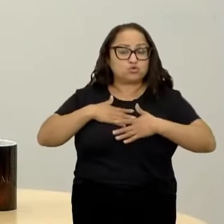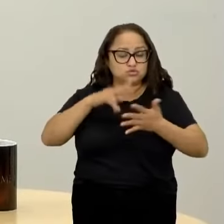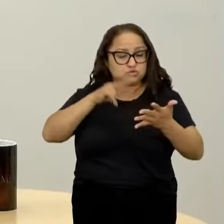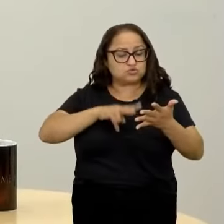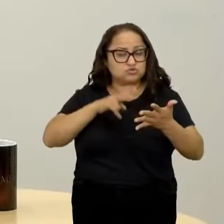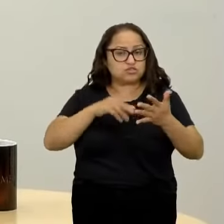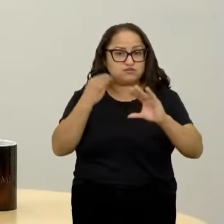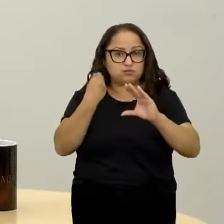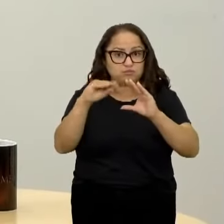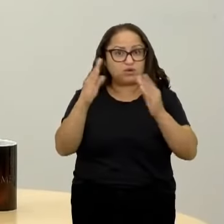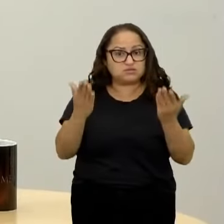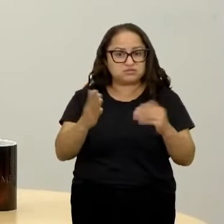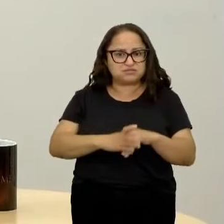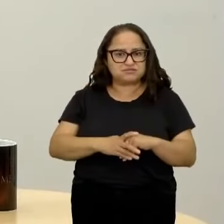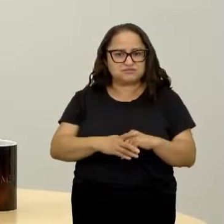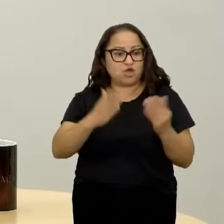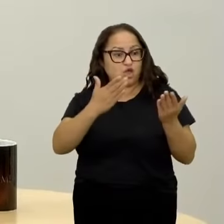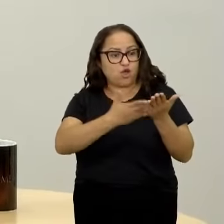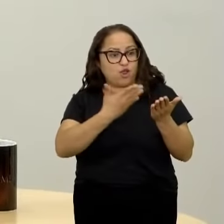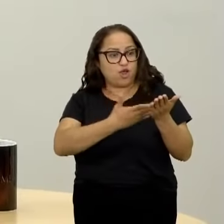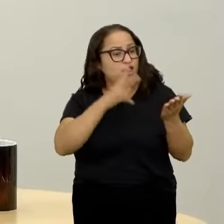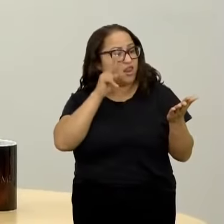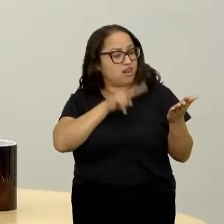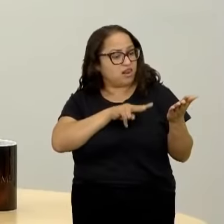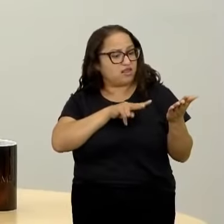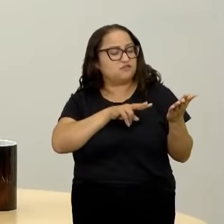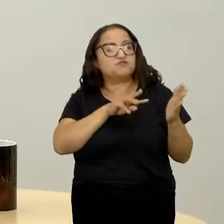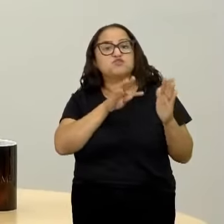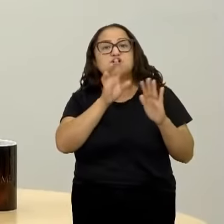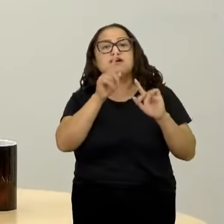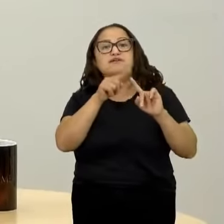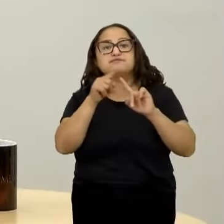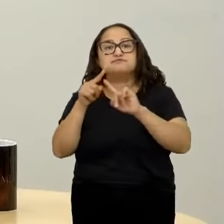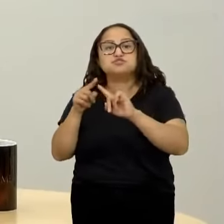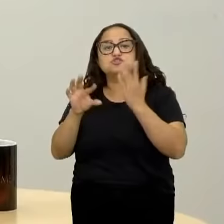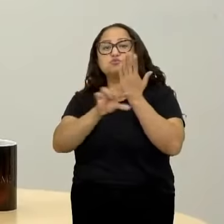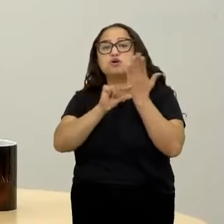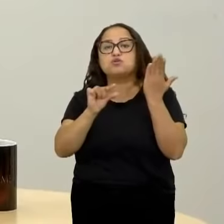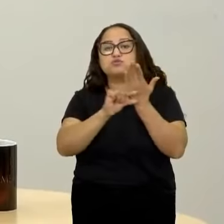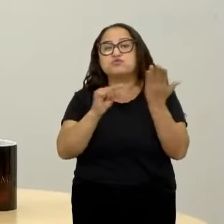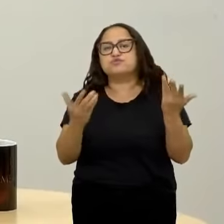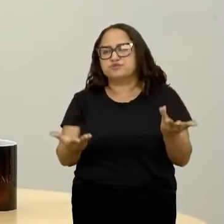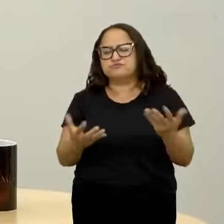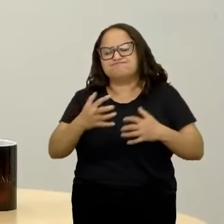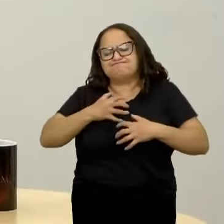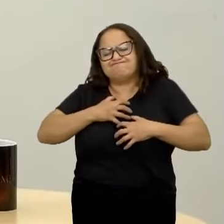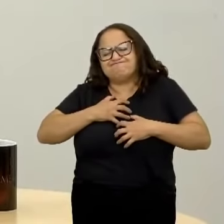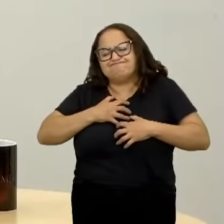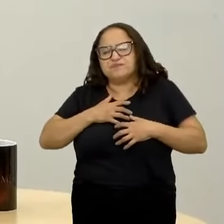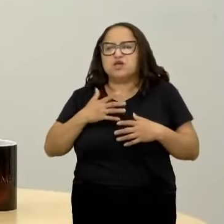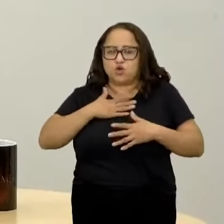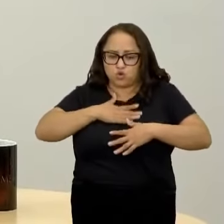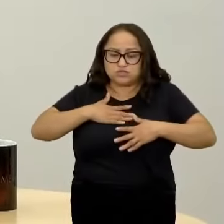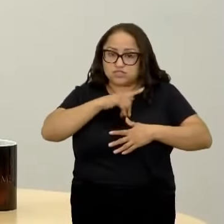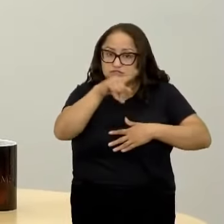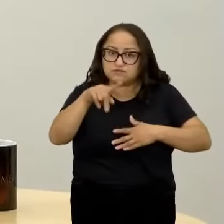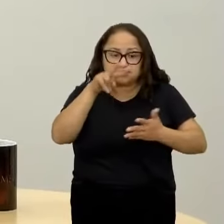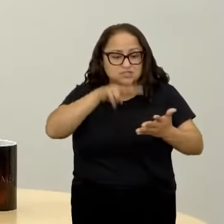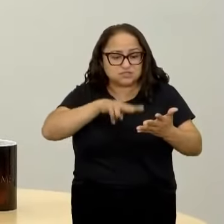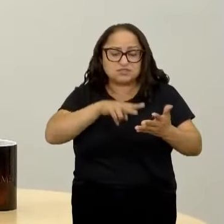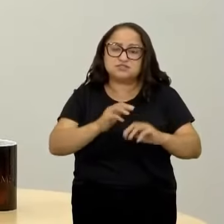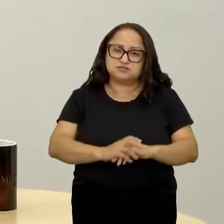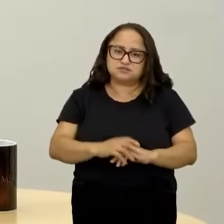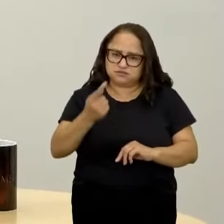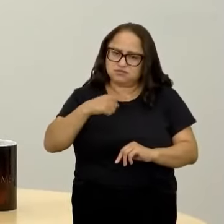vai lá fazer um post né fala assim eu acabei de ler um livro de autor tal nome do livro e tal e mexeu comigo por esse motivo Gostaria que vocês lessem